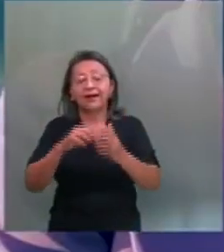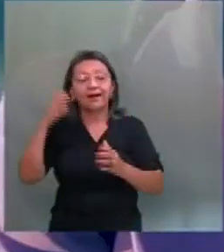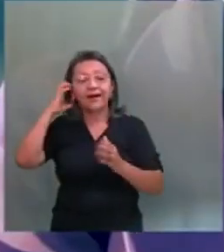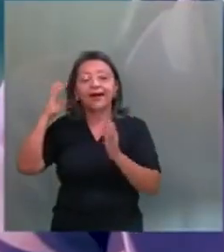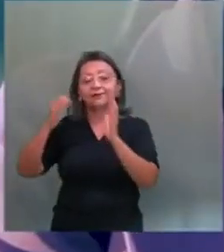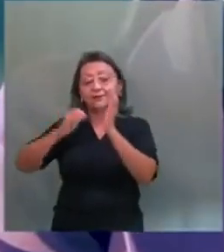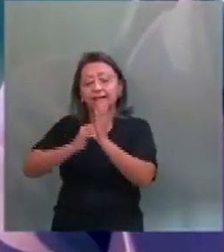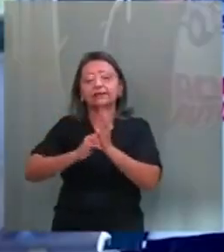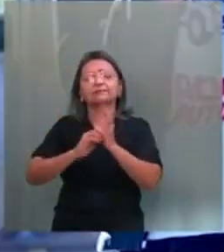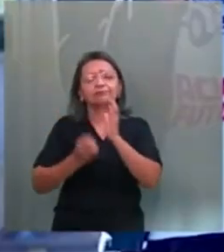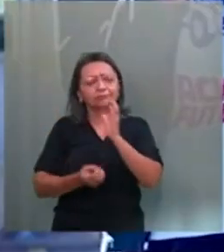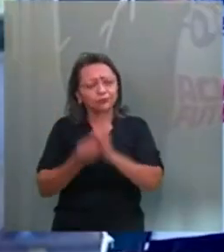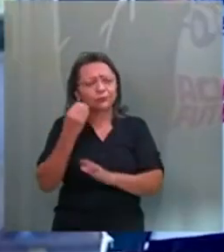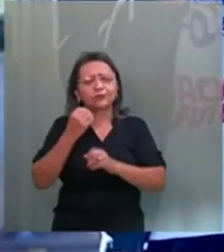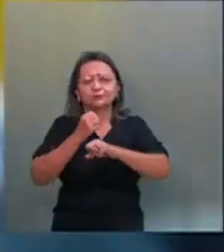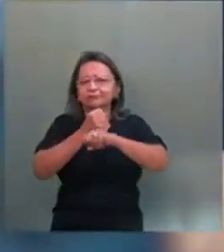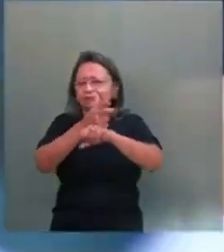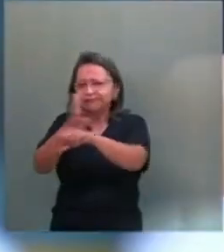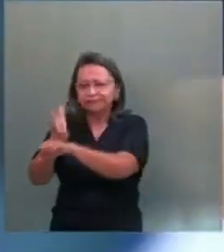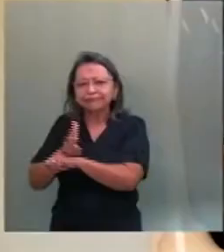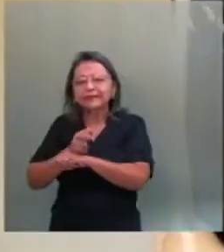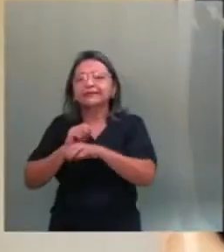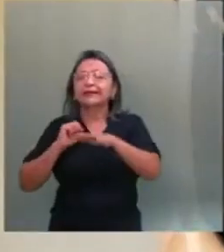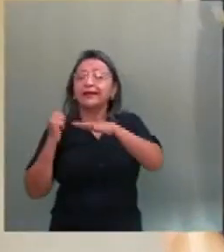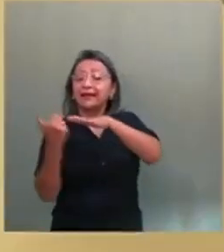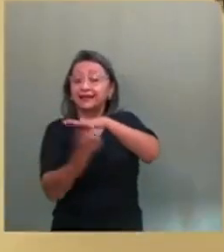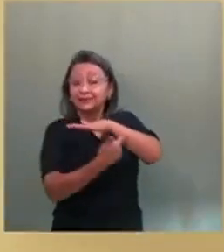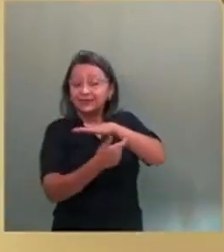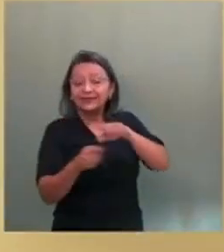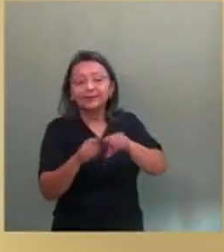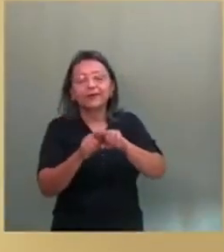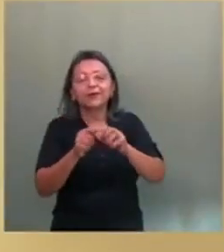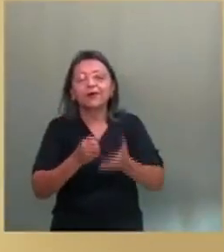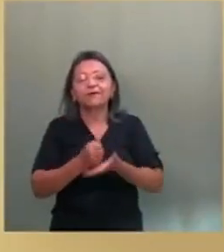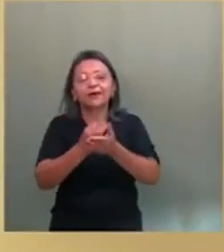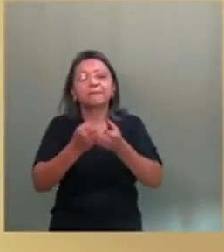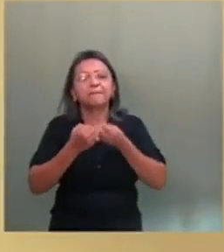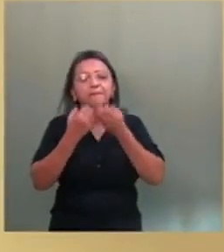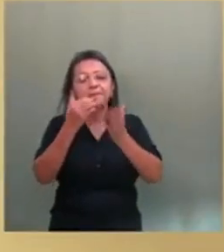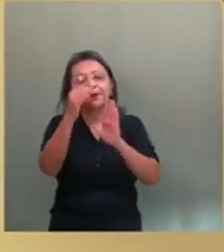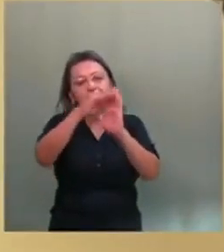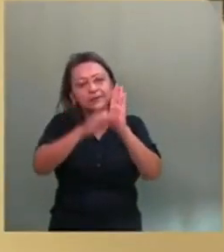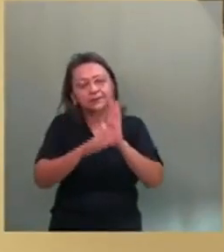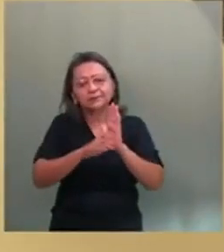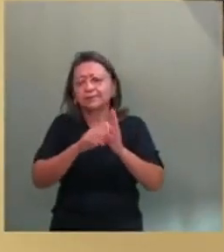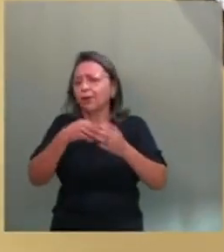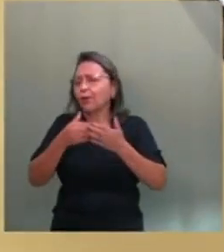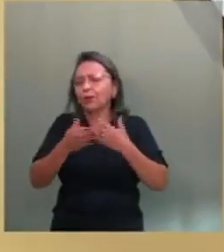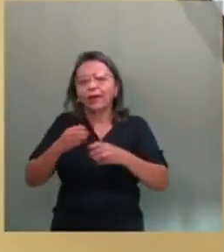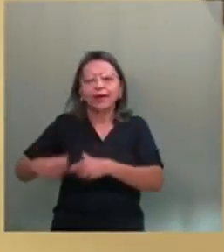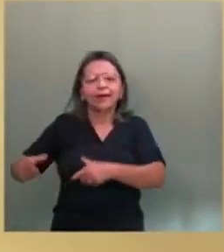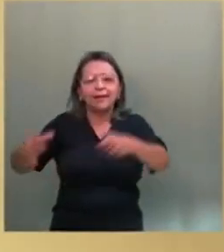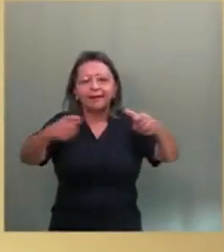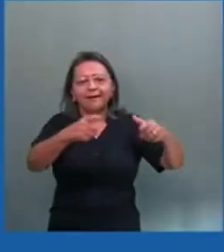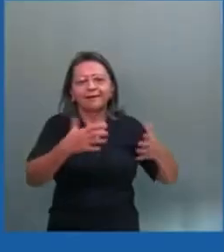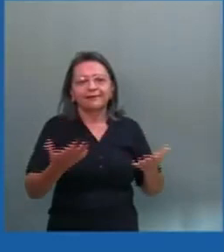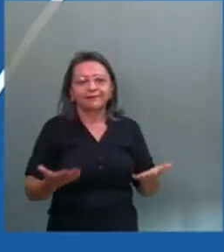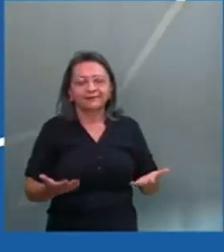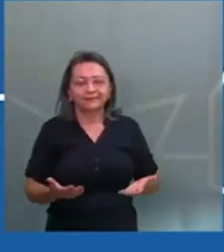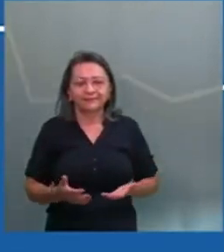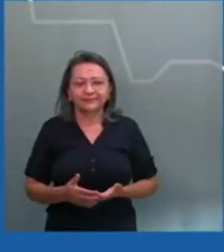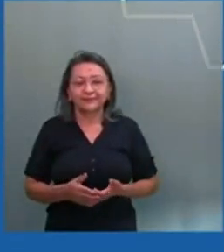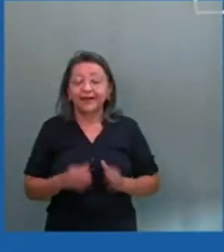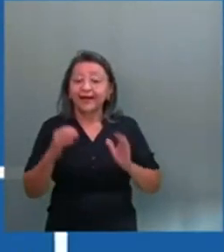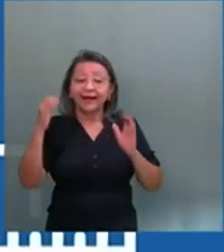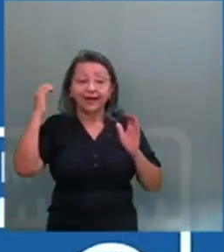produz podcasts, está nas redes sociais e oferece programação sob demanda em qualquer lugar.